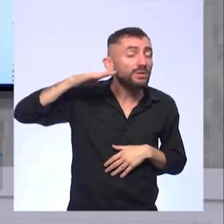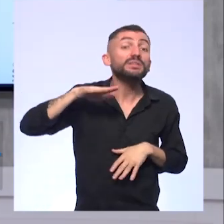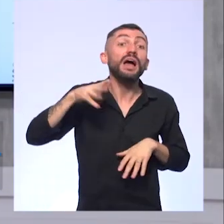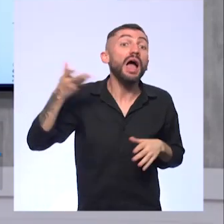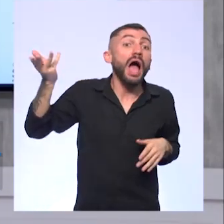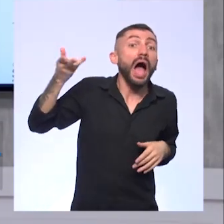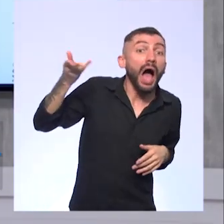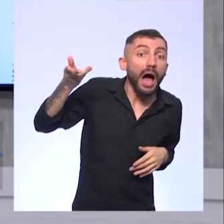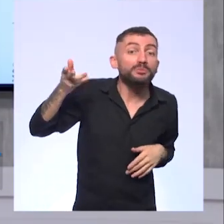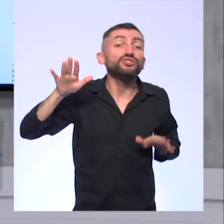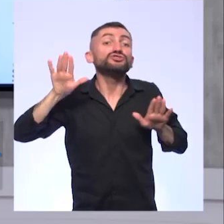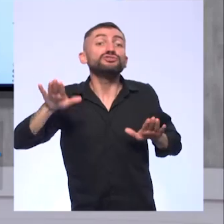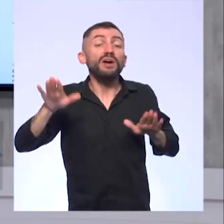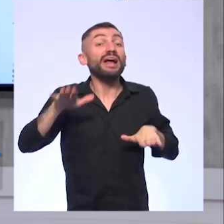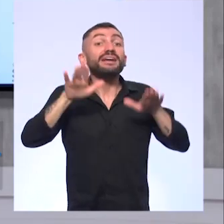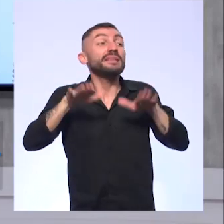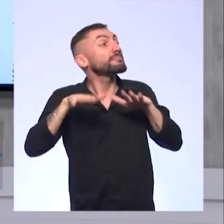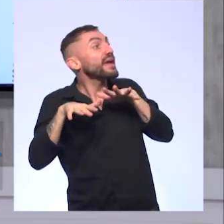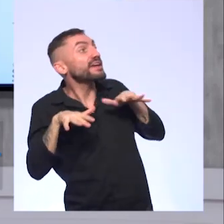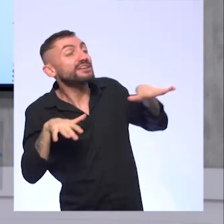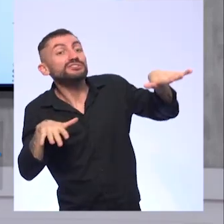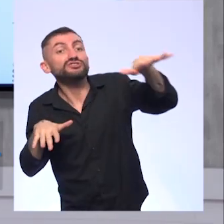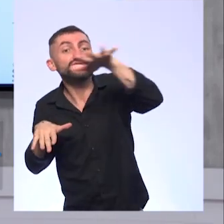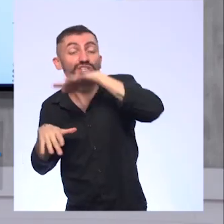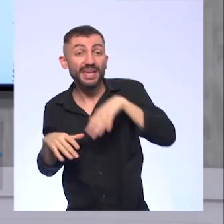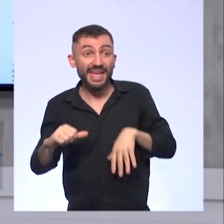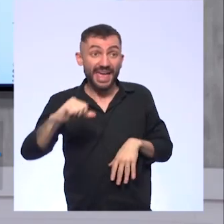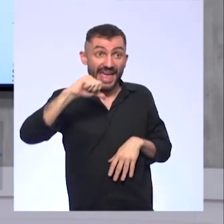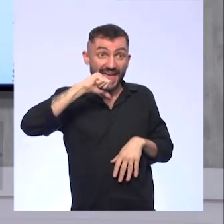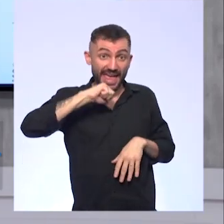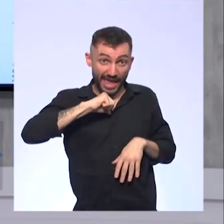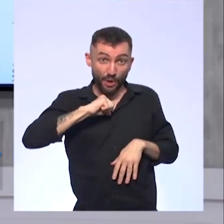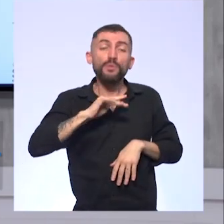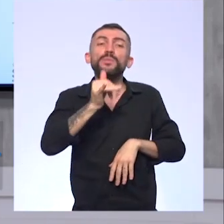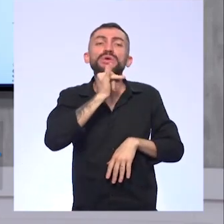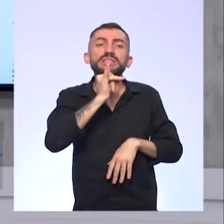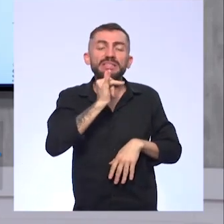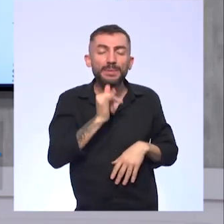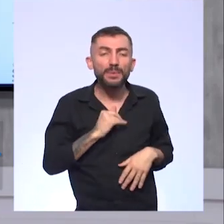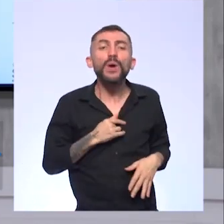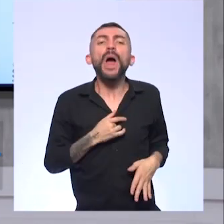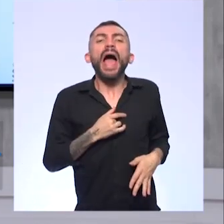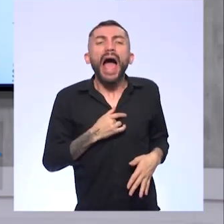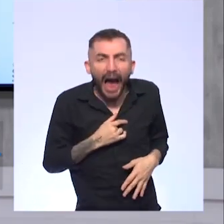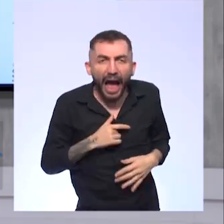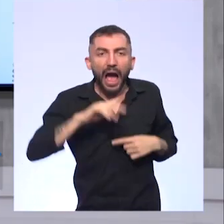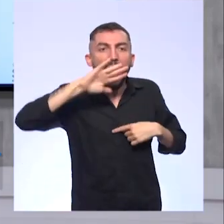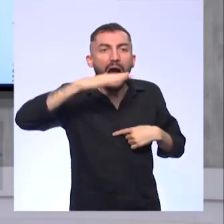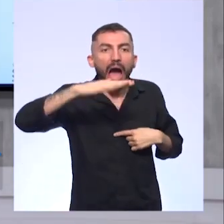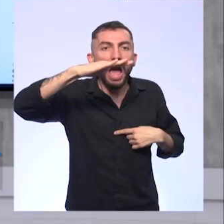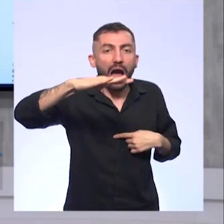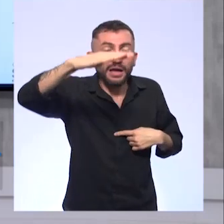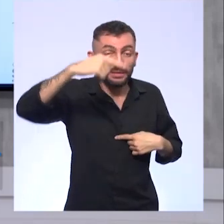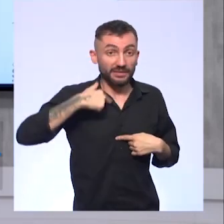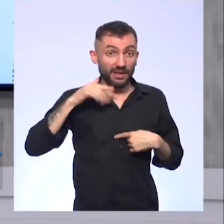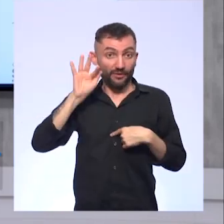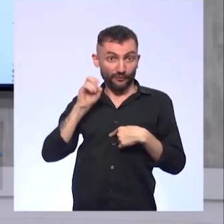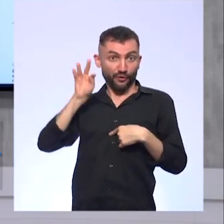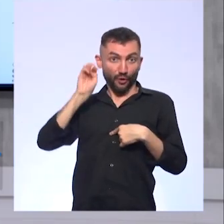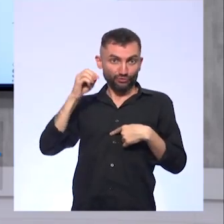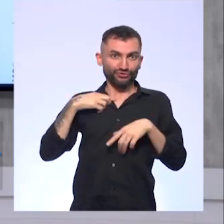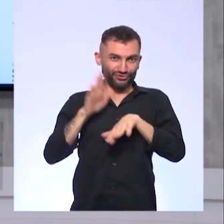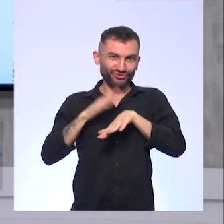meio pela se encontra não é você que gerou uma onda chamada de fonte que você gerou uma onda você é uma fonte não é